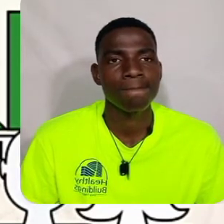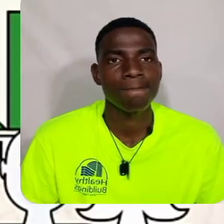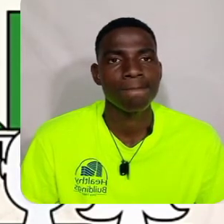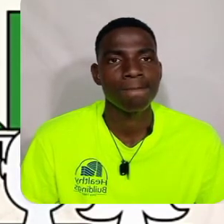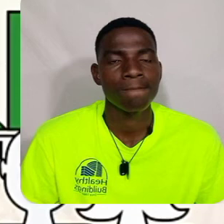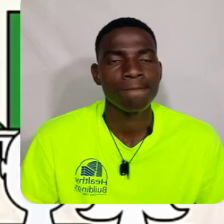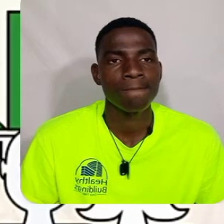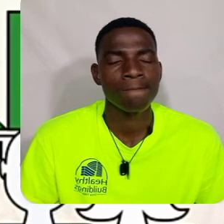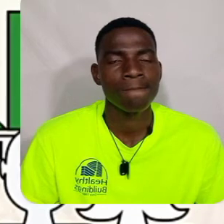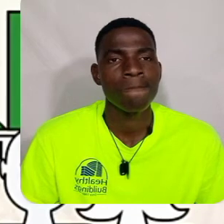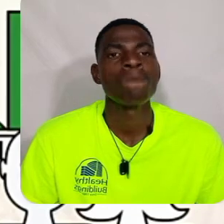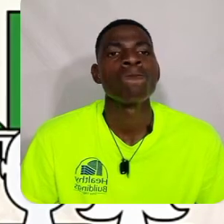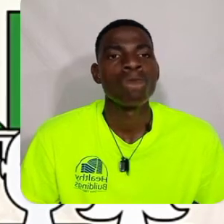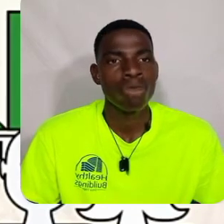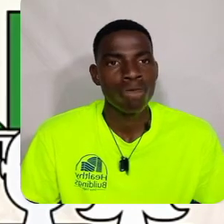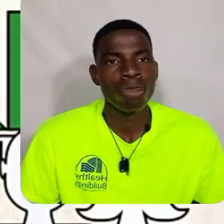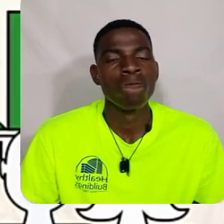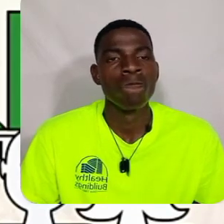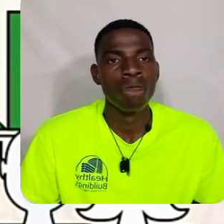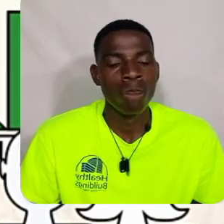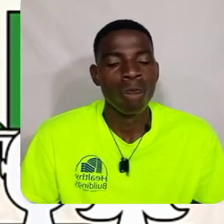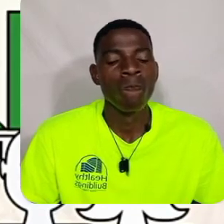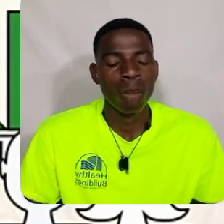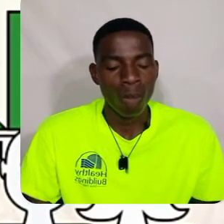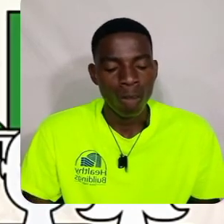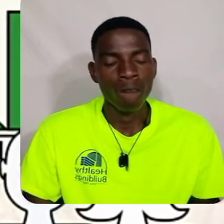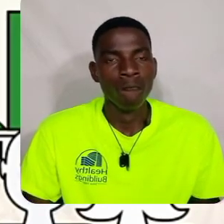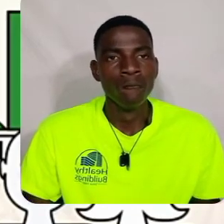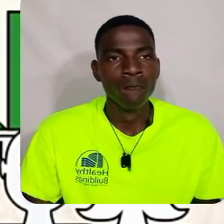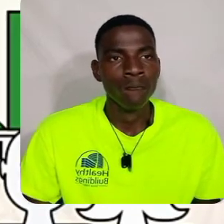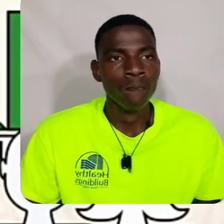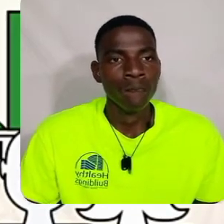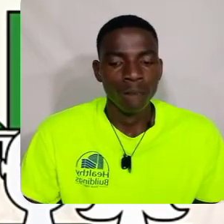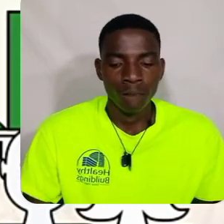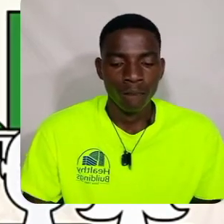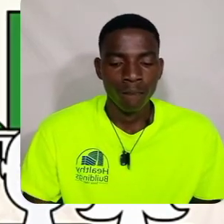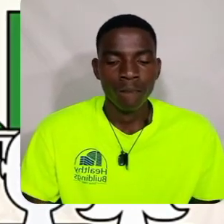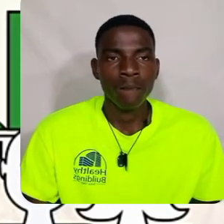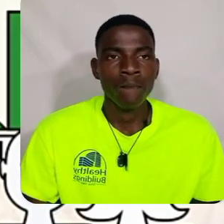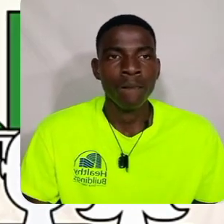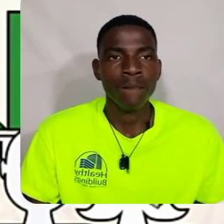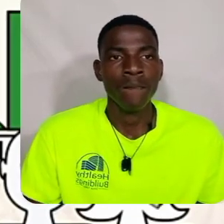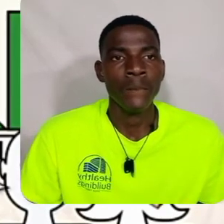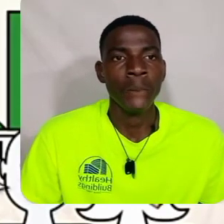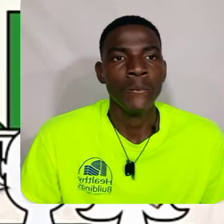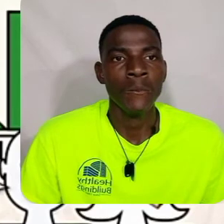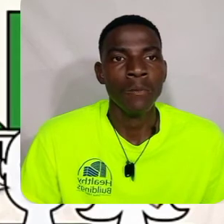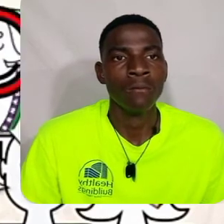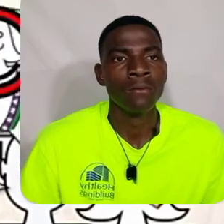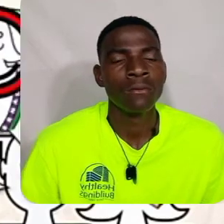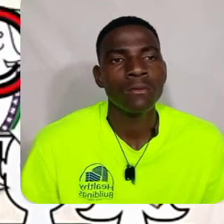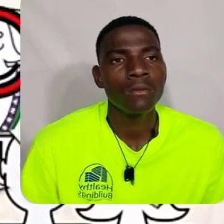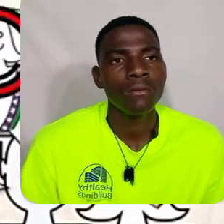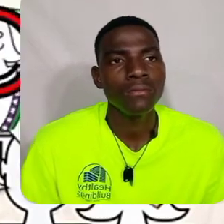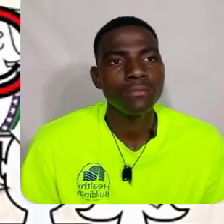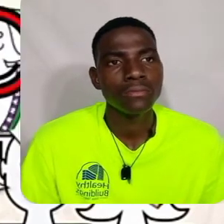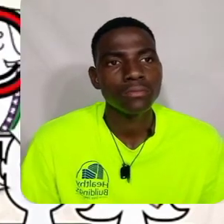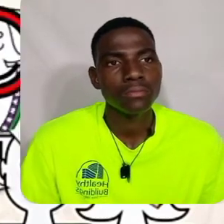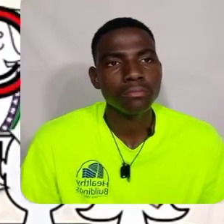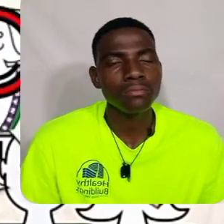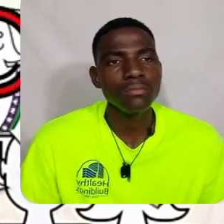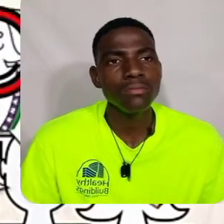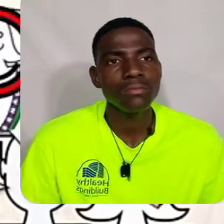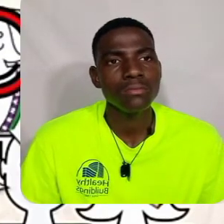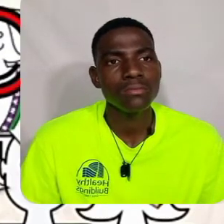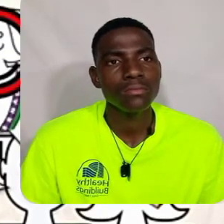vez se aplica para o estado inteiro. Os deputados estaduais trabalham na Assembleia Legislativa do Estado, fazem leis, fiscalizam o governador,